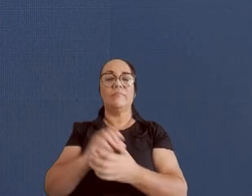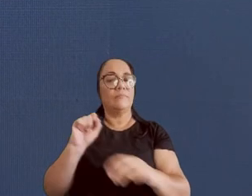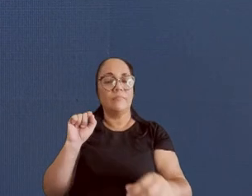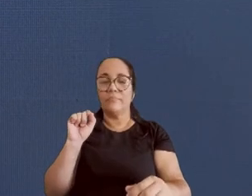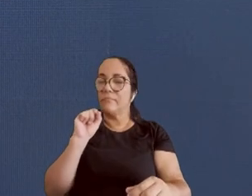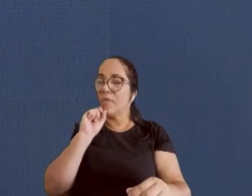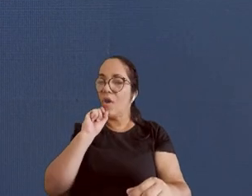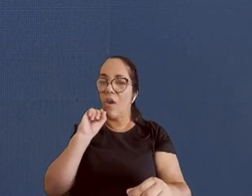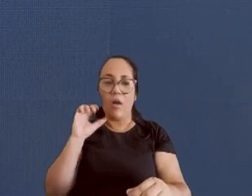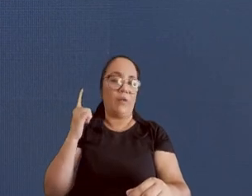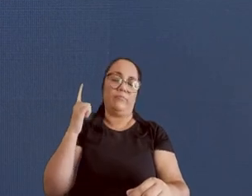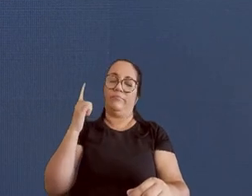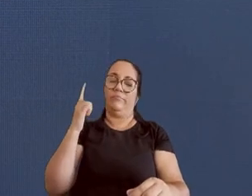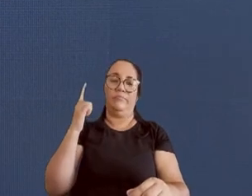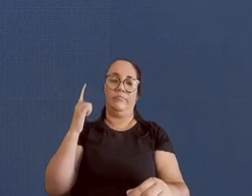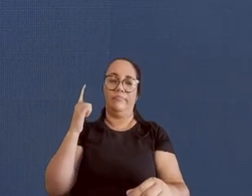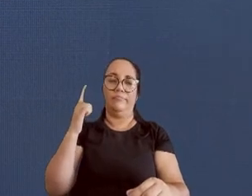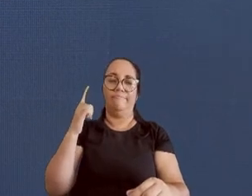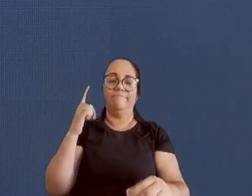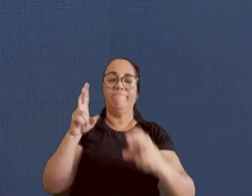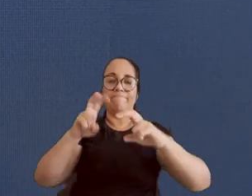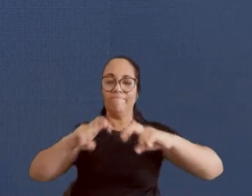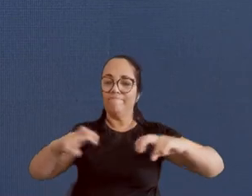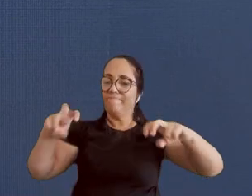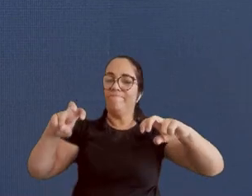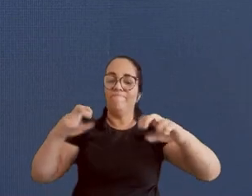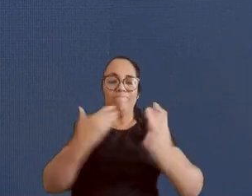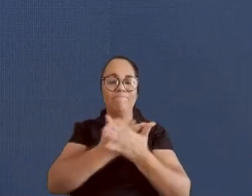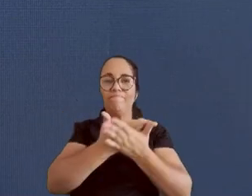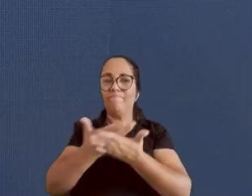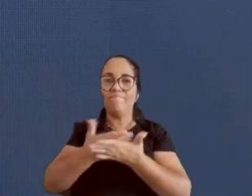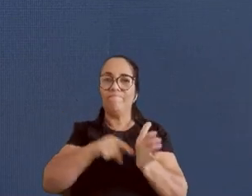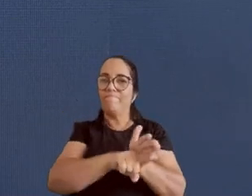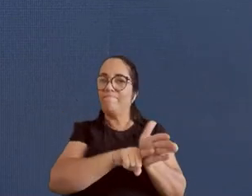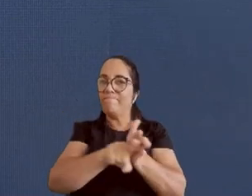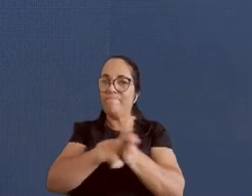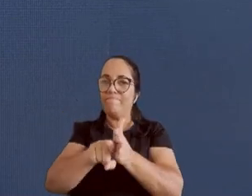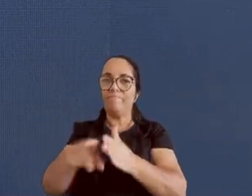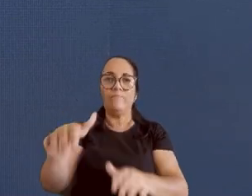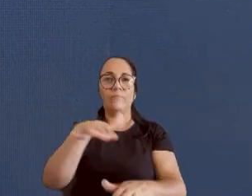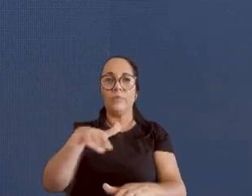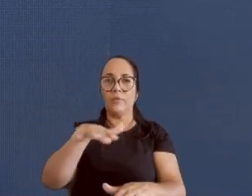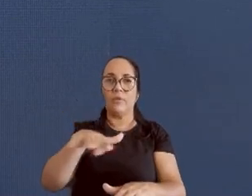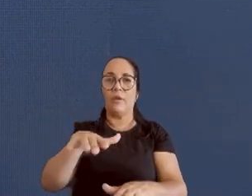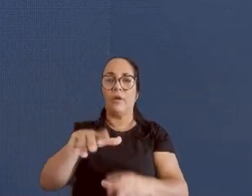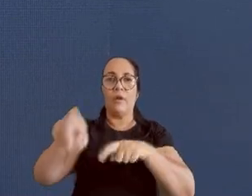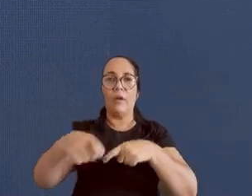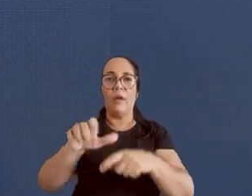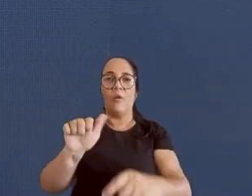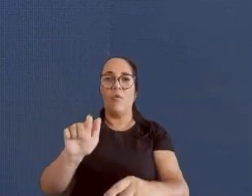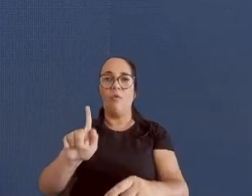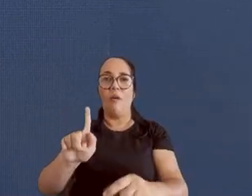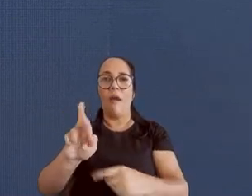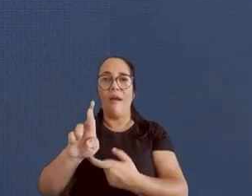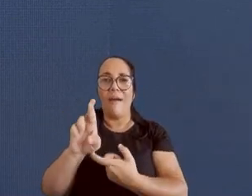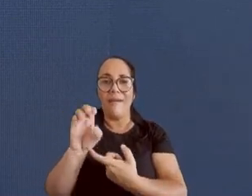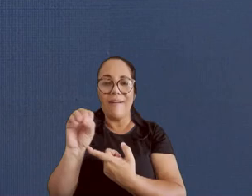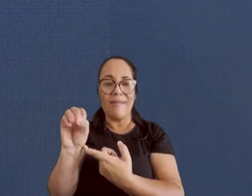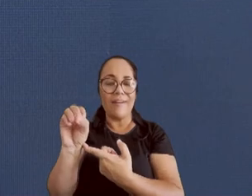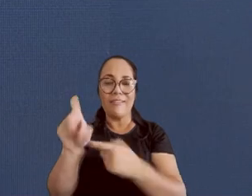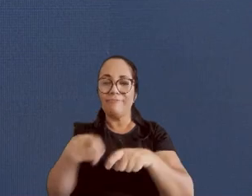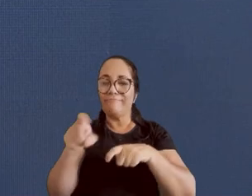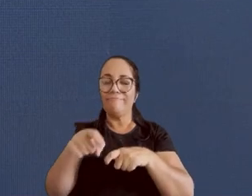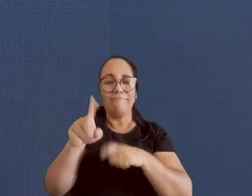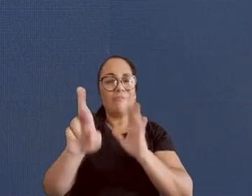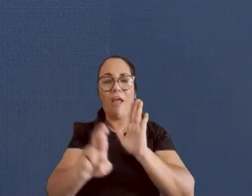vocês são são grandes estudiosos do Agro né para cumprir para as suas companhias e para os seus clientes